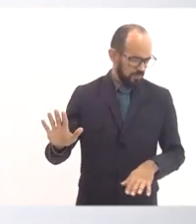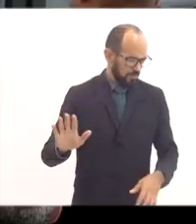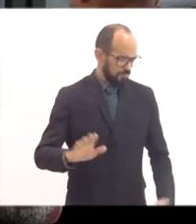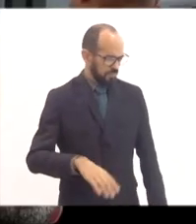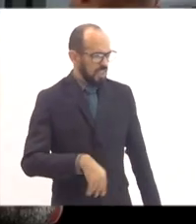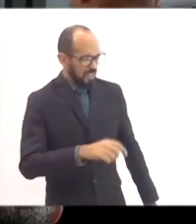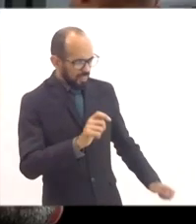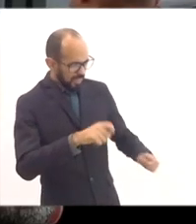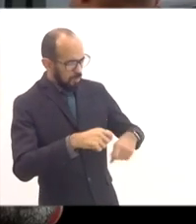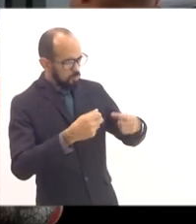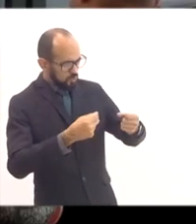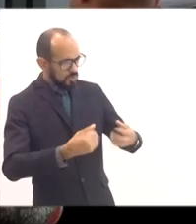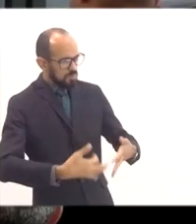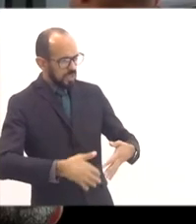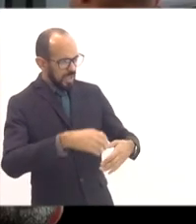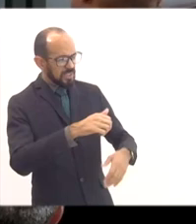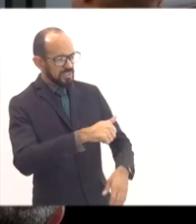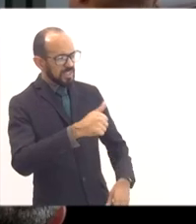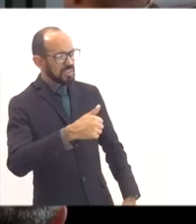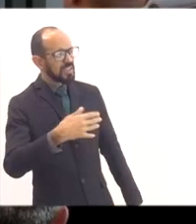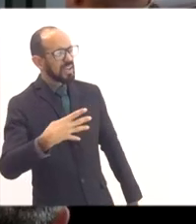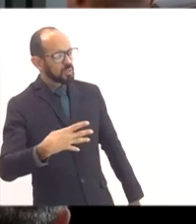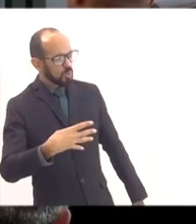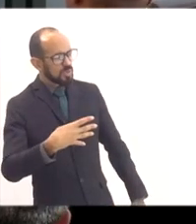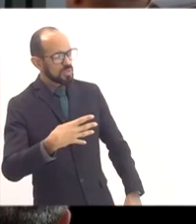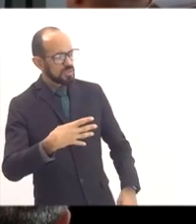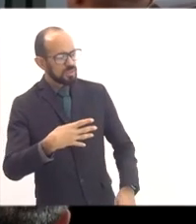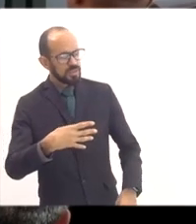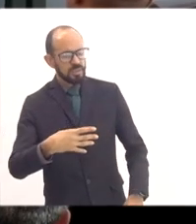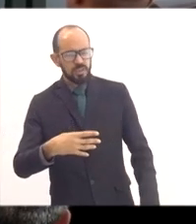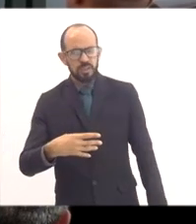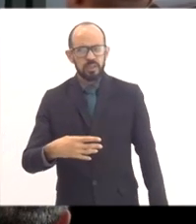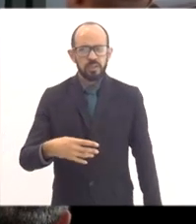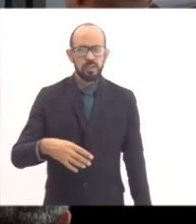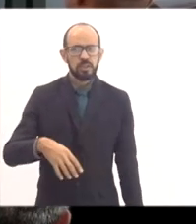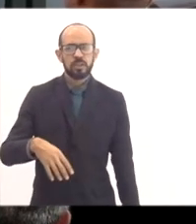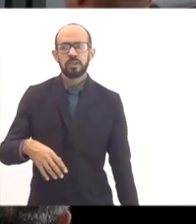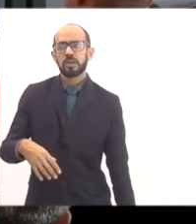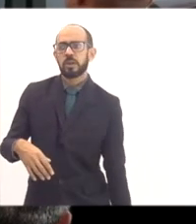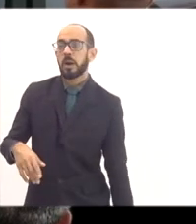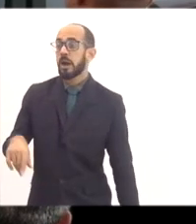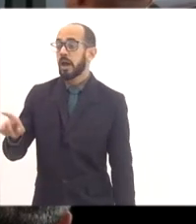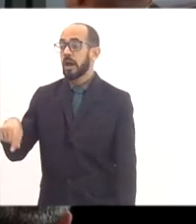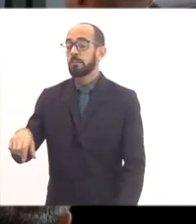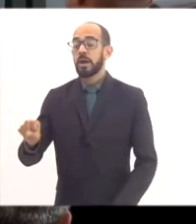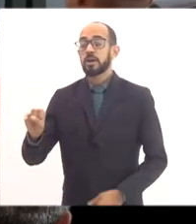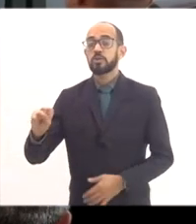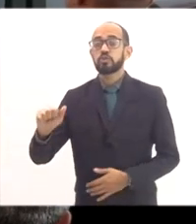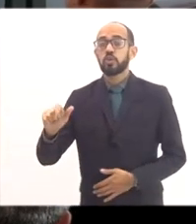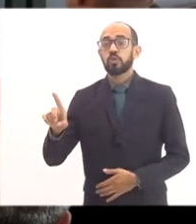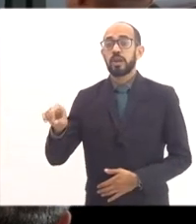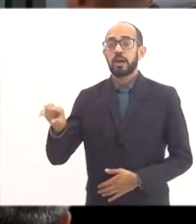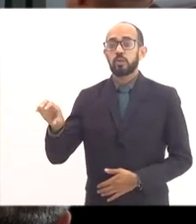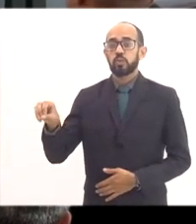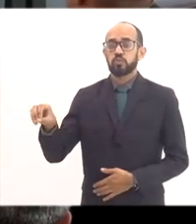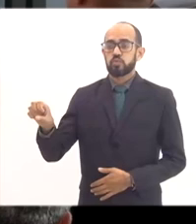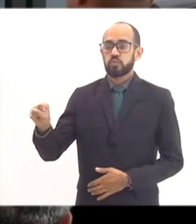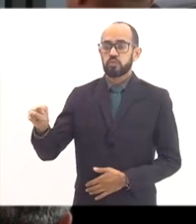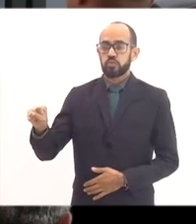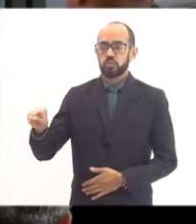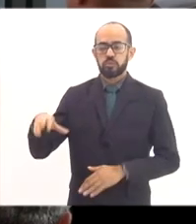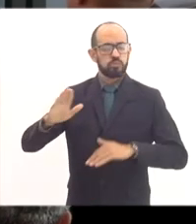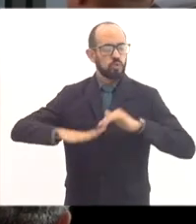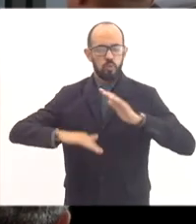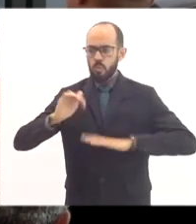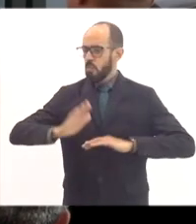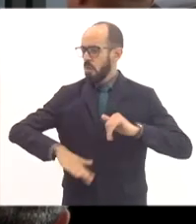essas 114 vagas? 114 vagas? Não, essas 114 vagas são para soldados. Soldados. Só soldados. Independente de